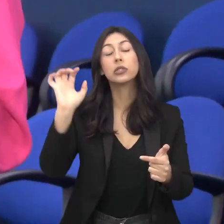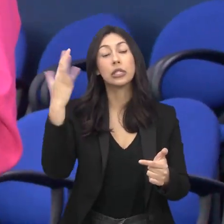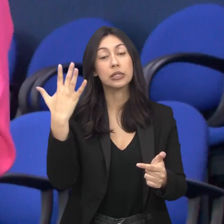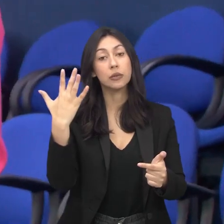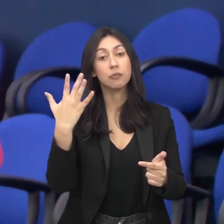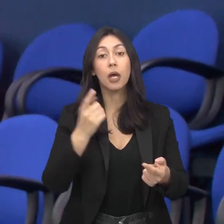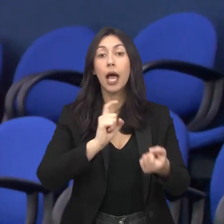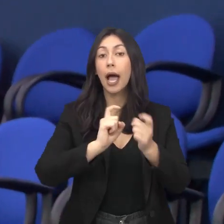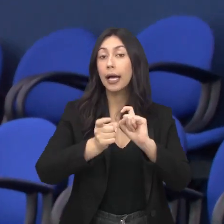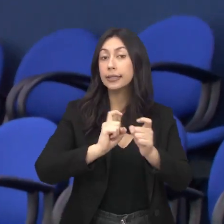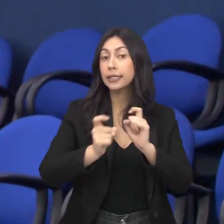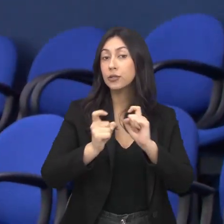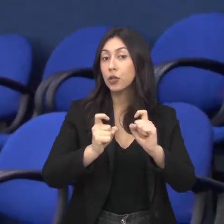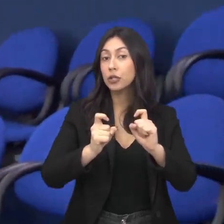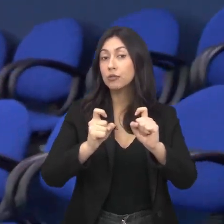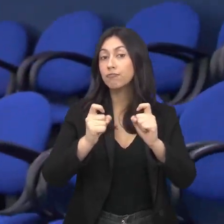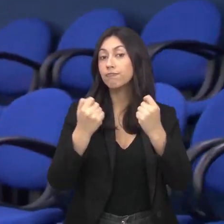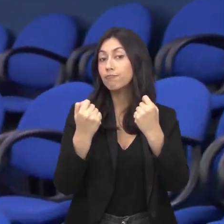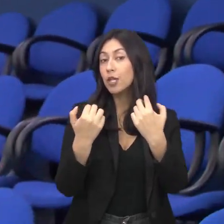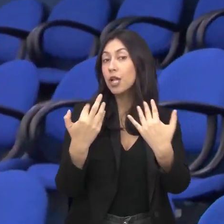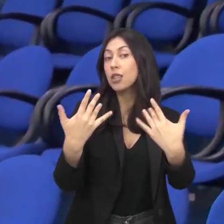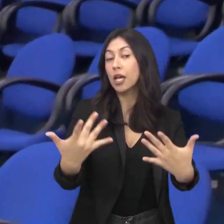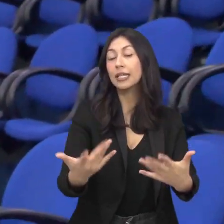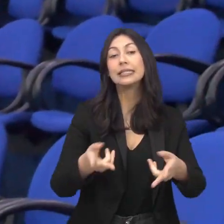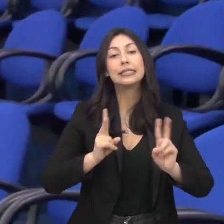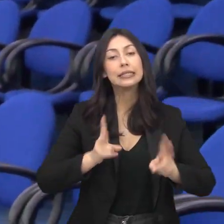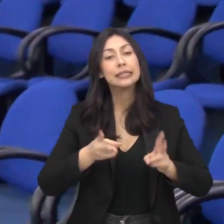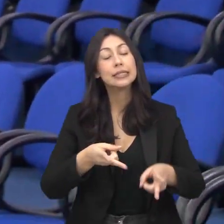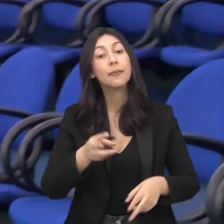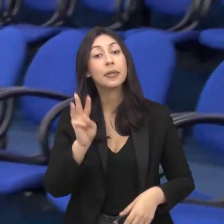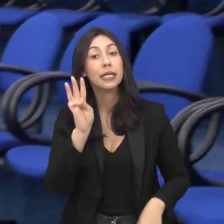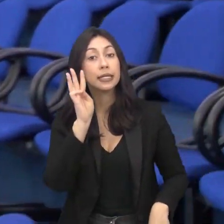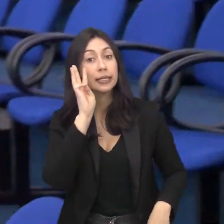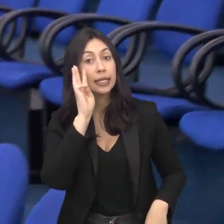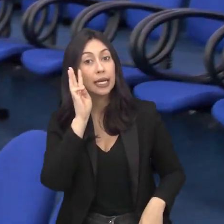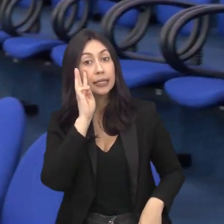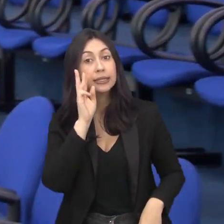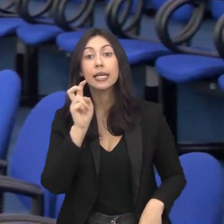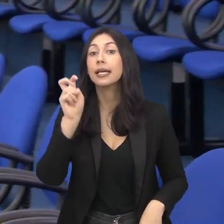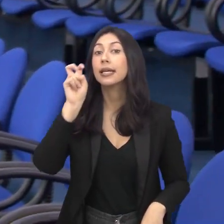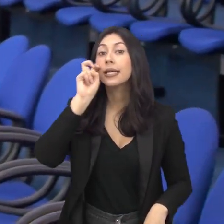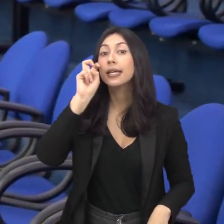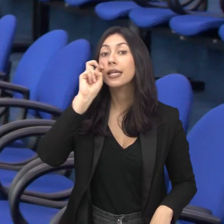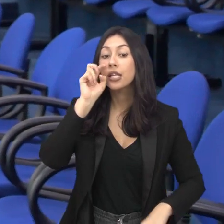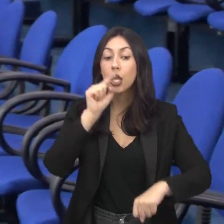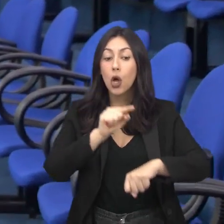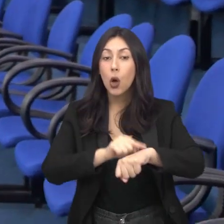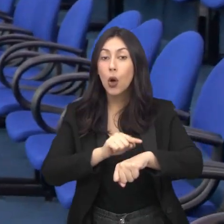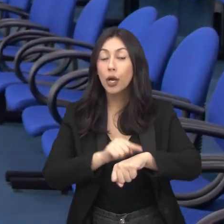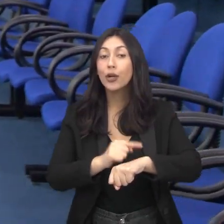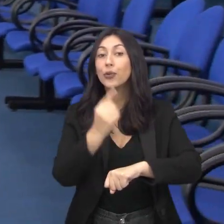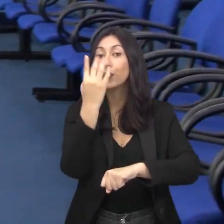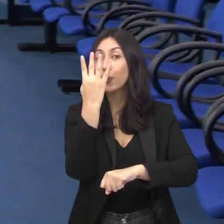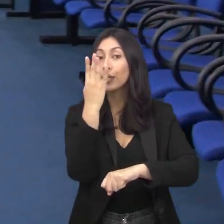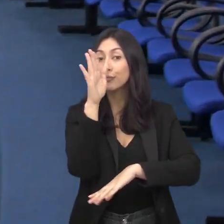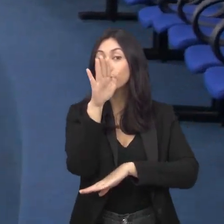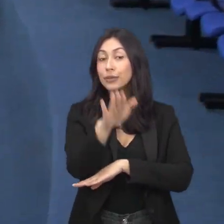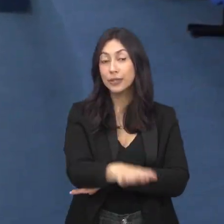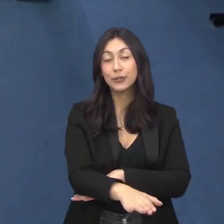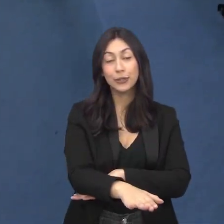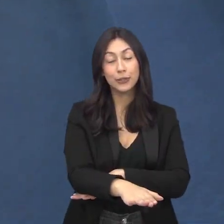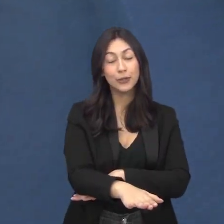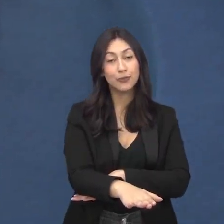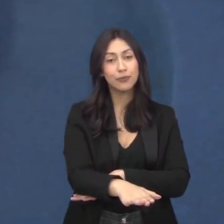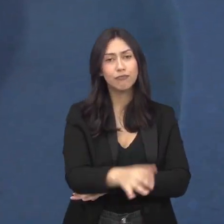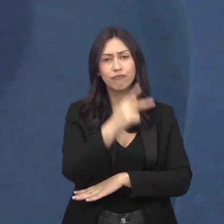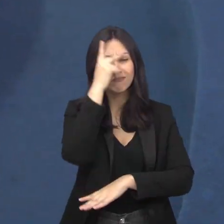da cidade. As sessões plenárias acontecem todas as terças e quintas-feiras, a partir das 4 horas